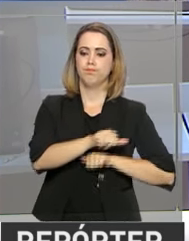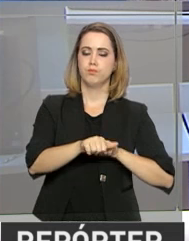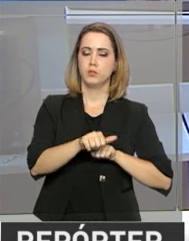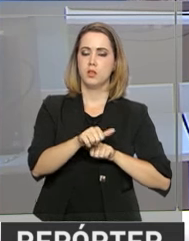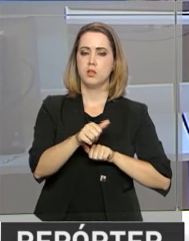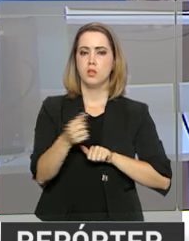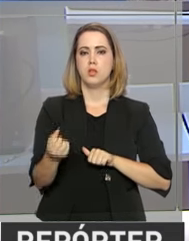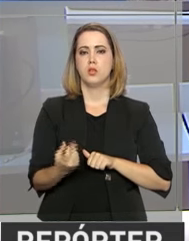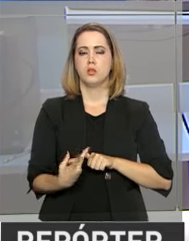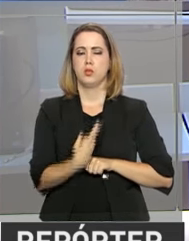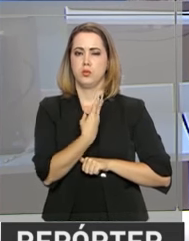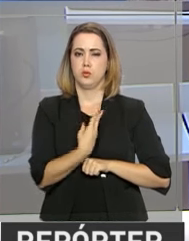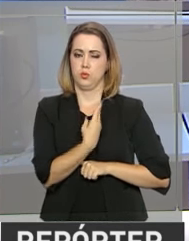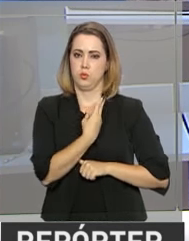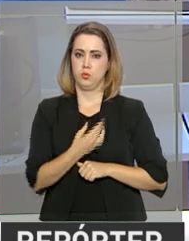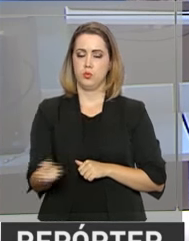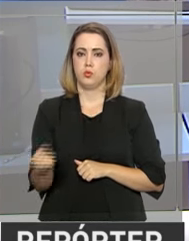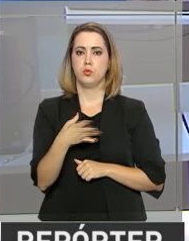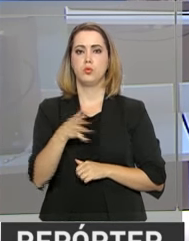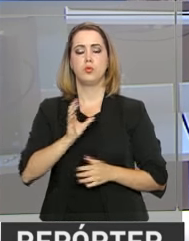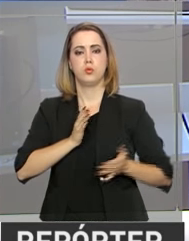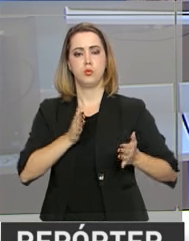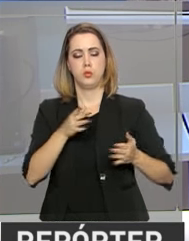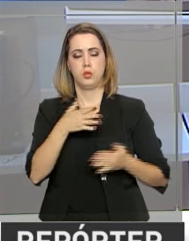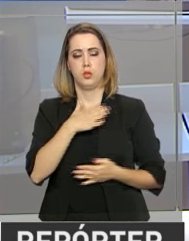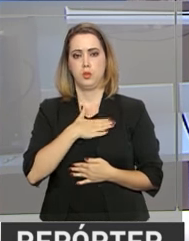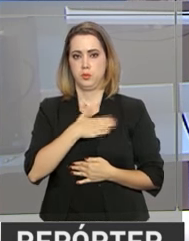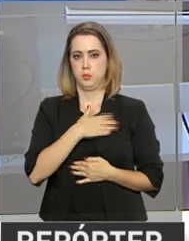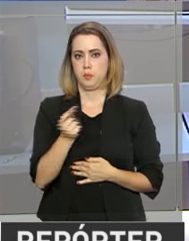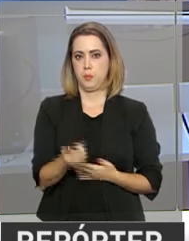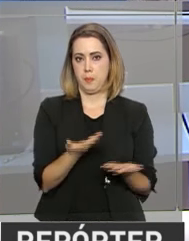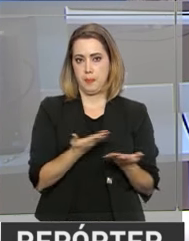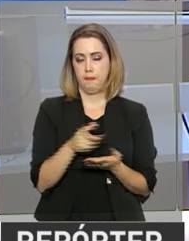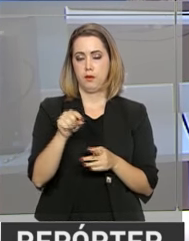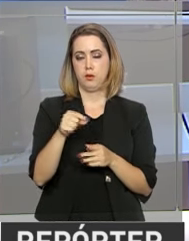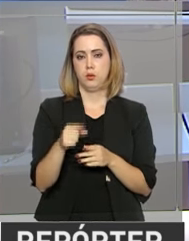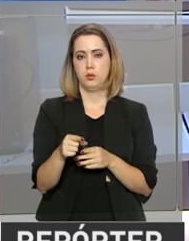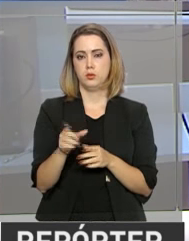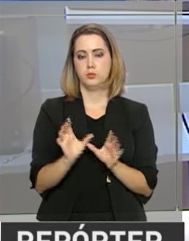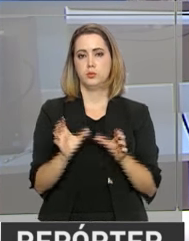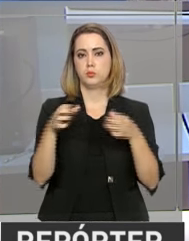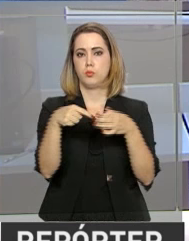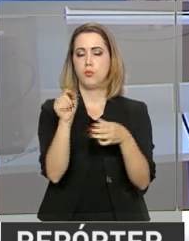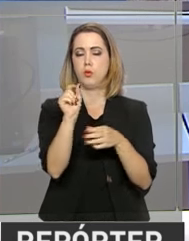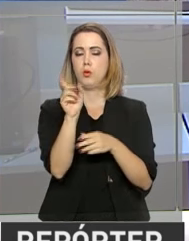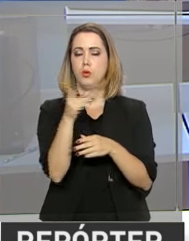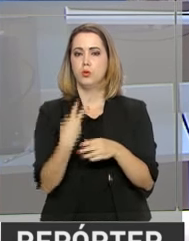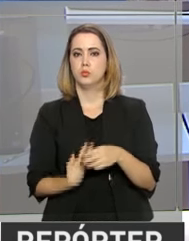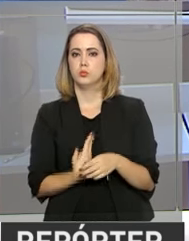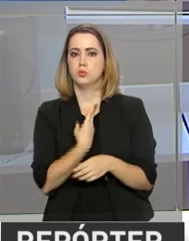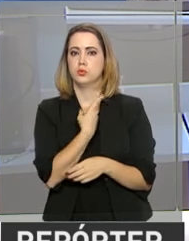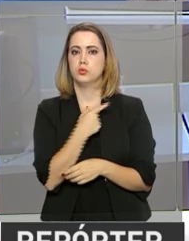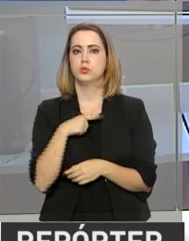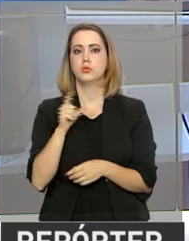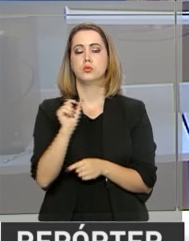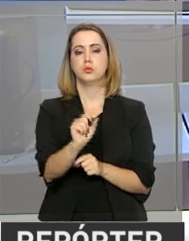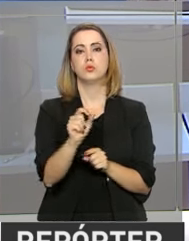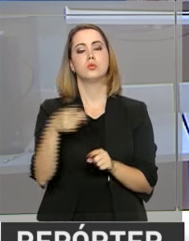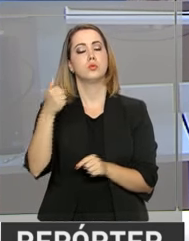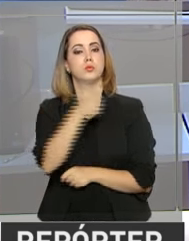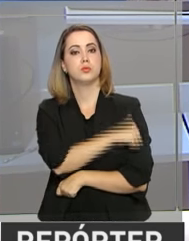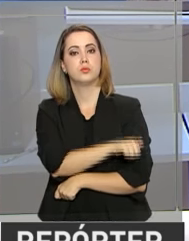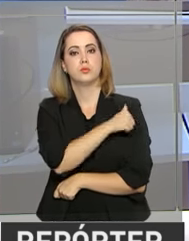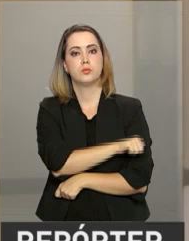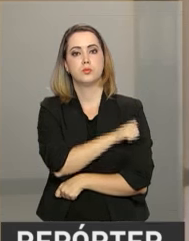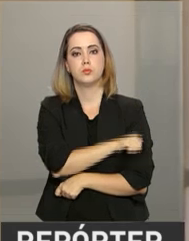Outubro Rosa a Sociedade Brasileira de cirurgia plástica organiza mutirões pelo país hoje foi a vez do hospital Federal do Andaraí no Rio